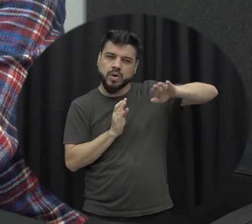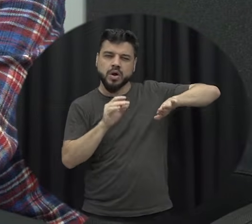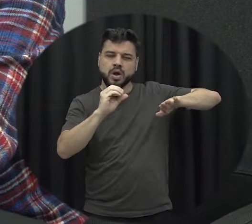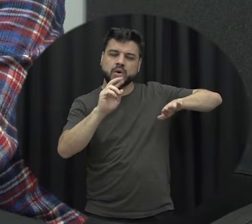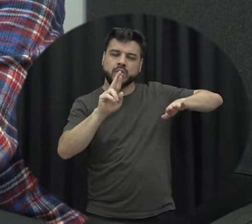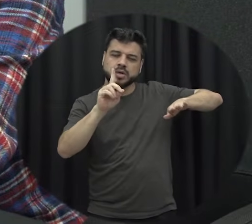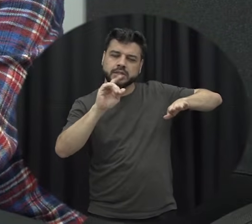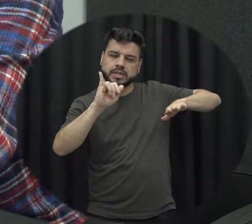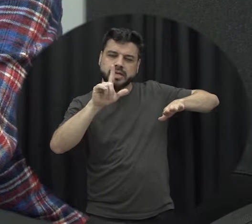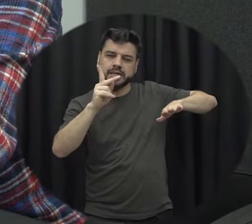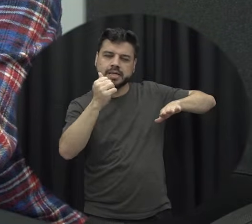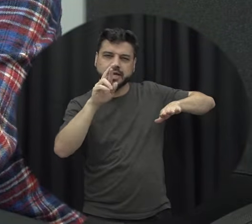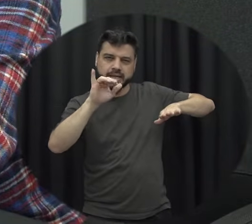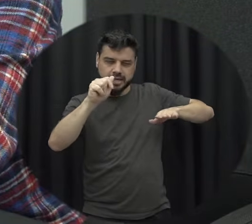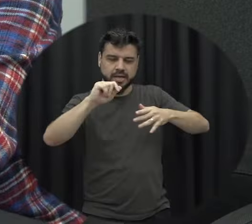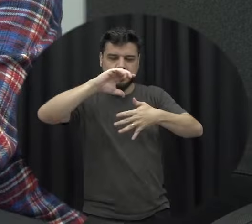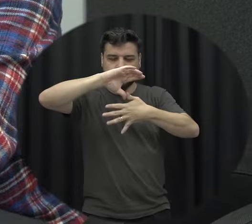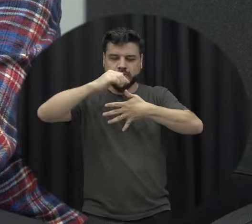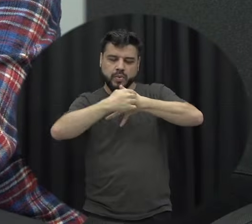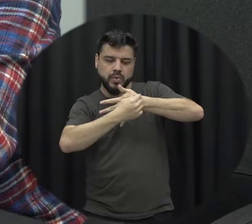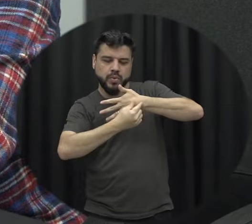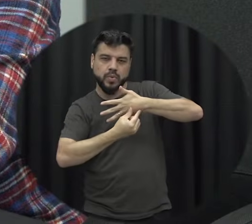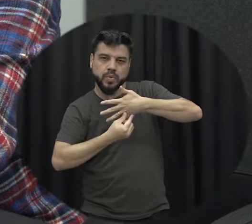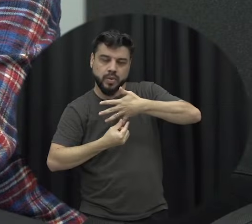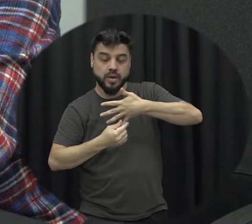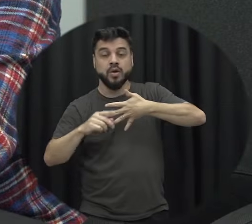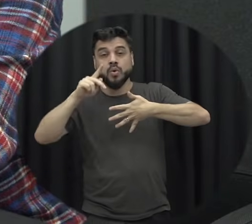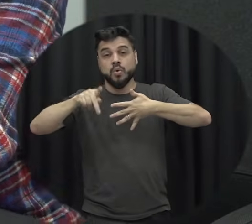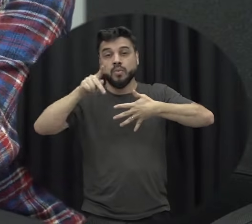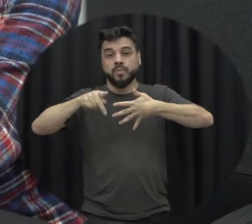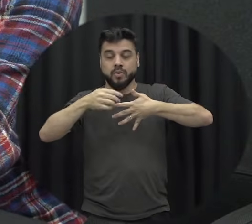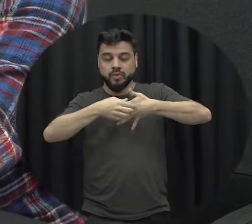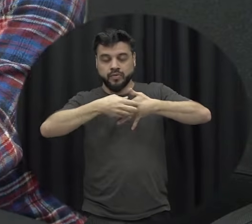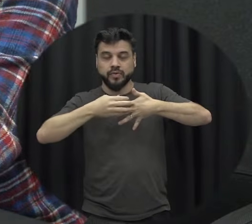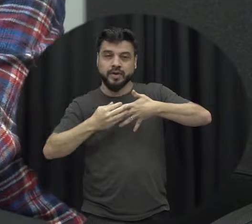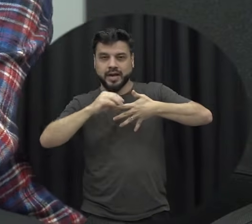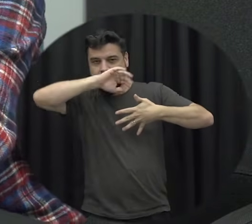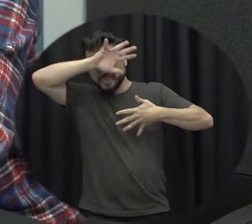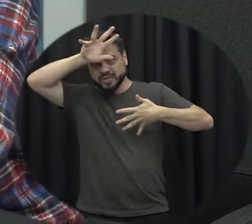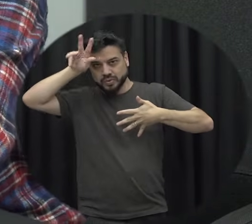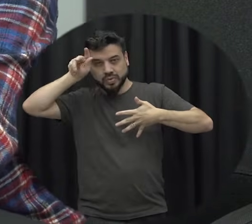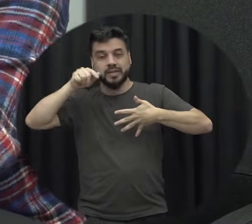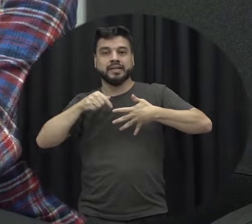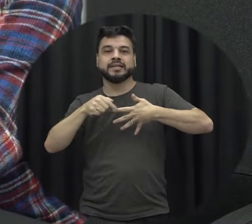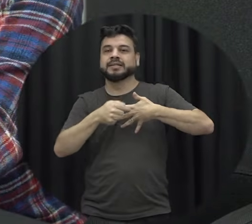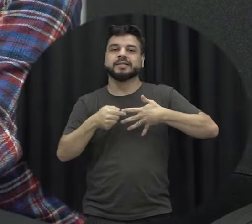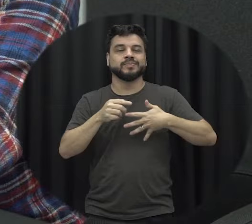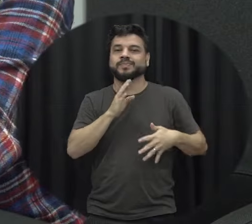Se a gente pensa aqui nos povos amazônicos, esses a gente, pelo menos até hoje, a gente não